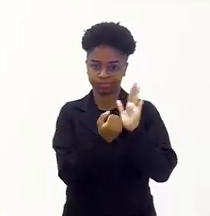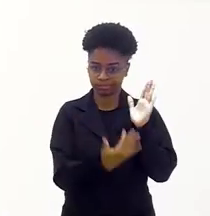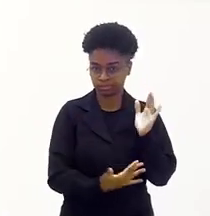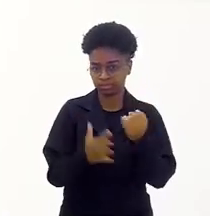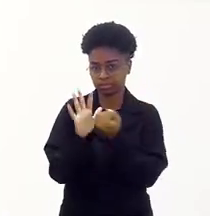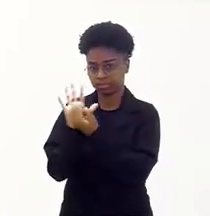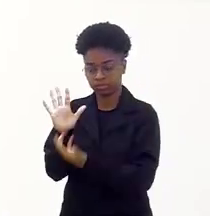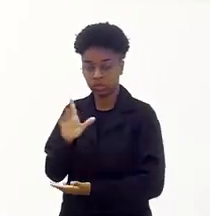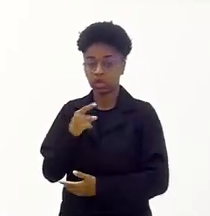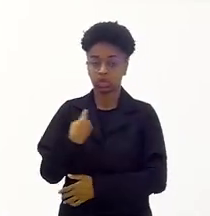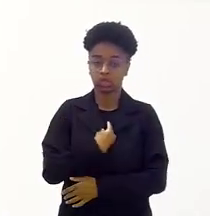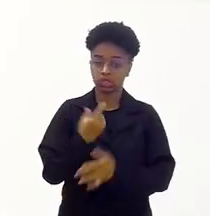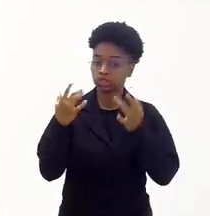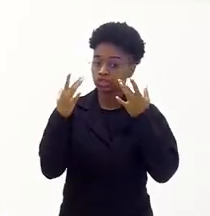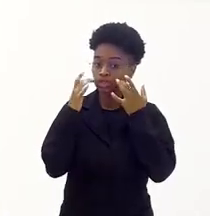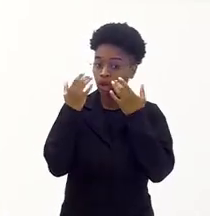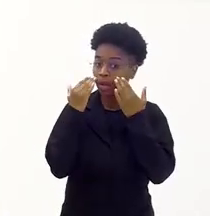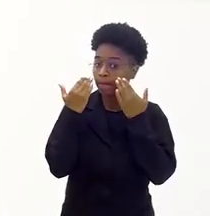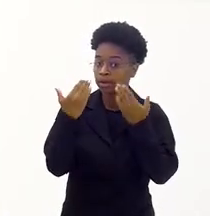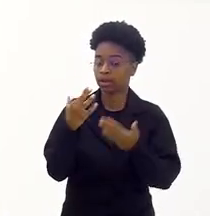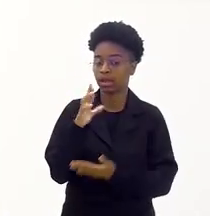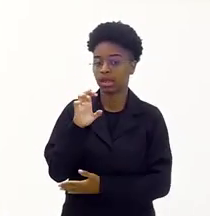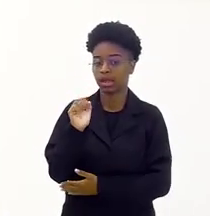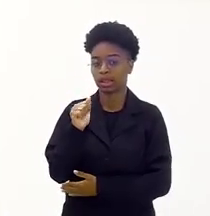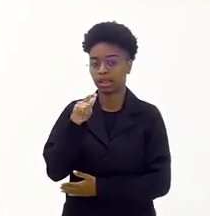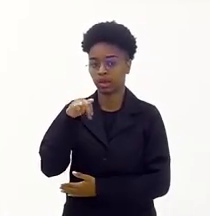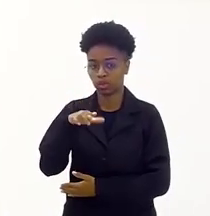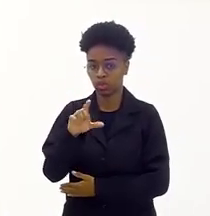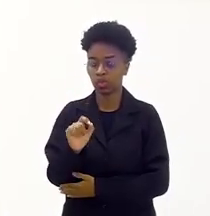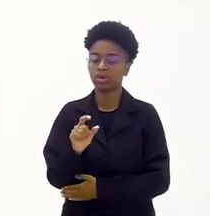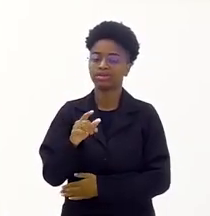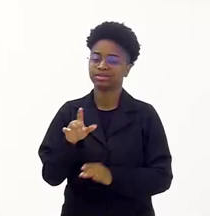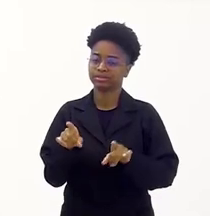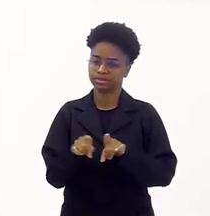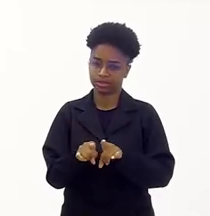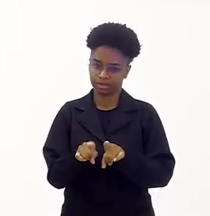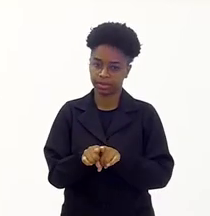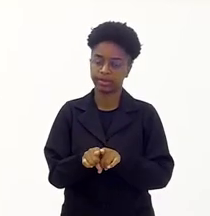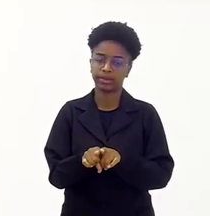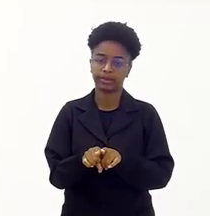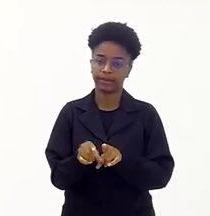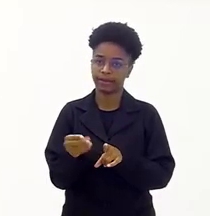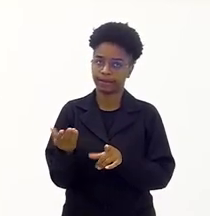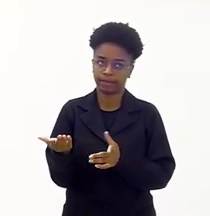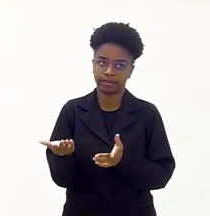aí nós fizemos esse espetáculo lá em Realengo, que foi também muito...